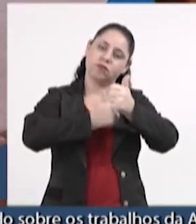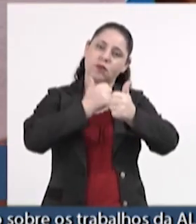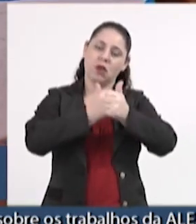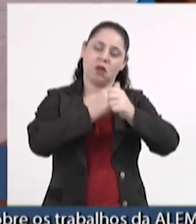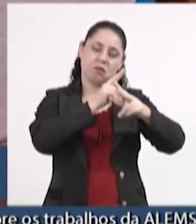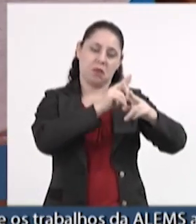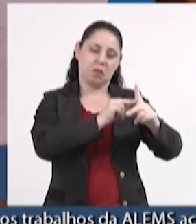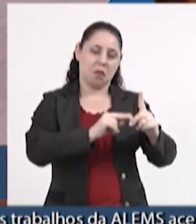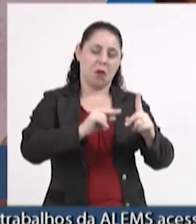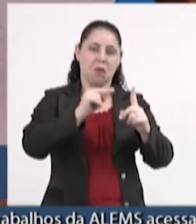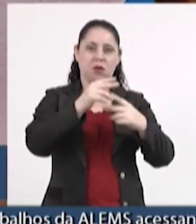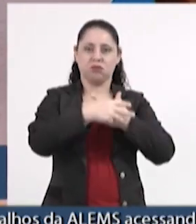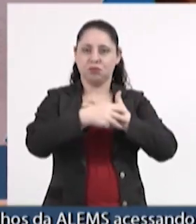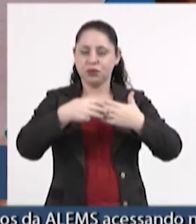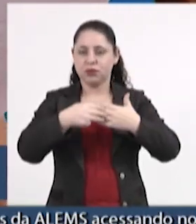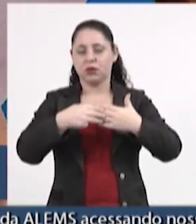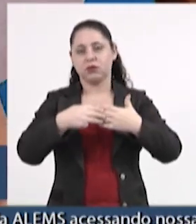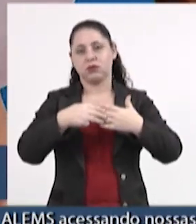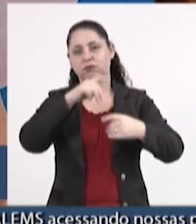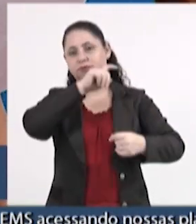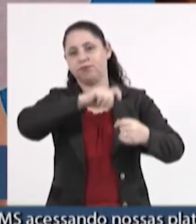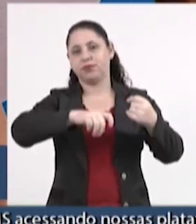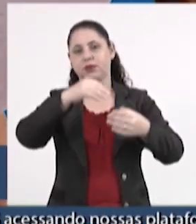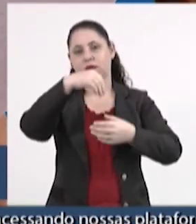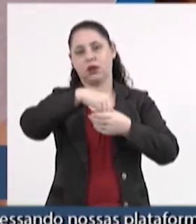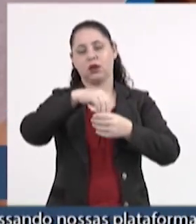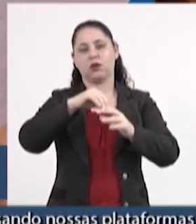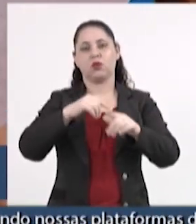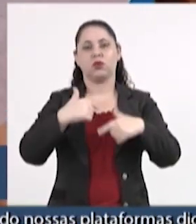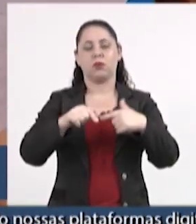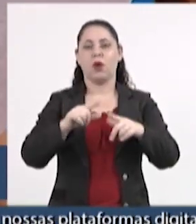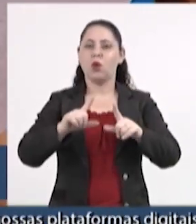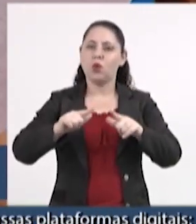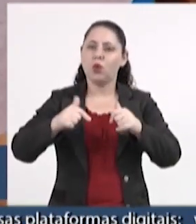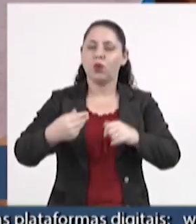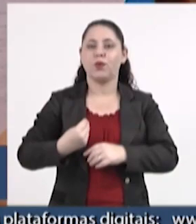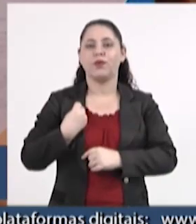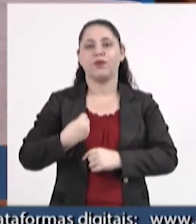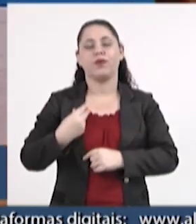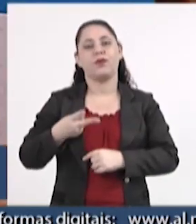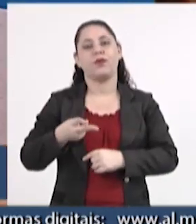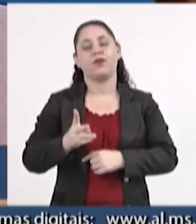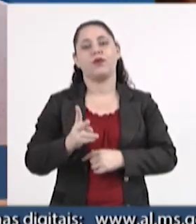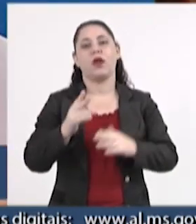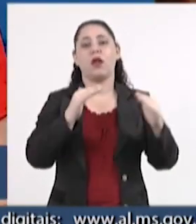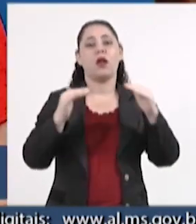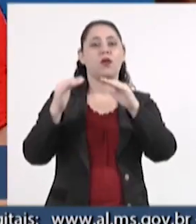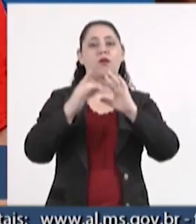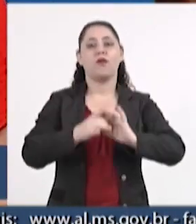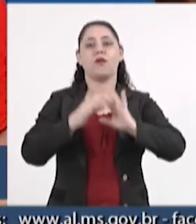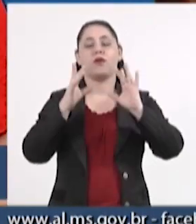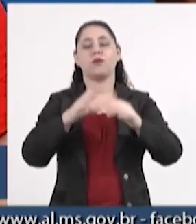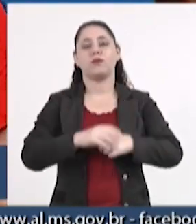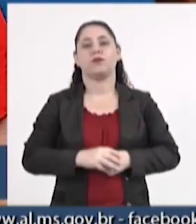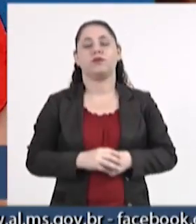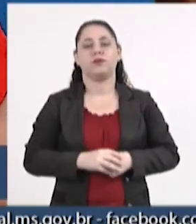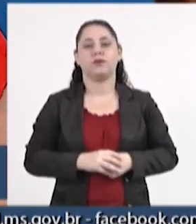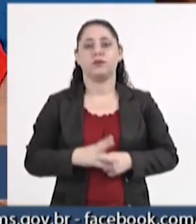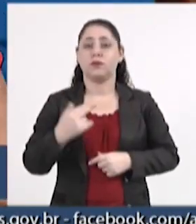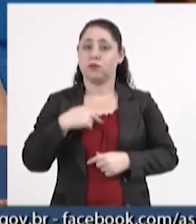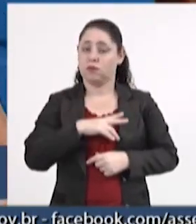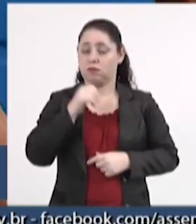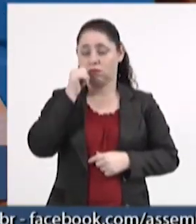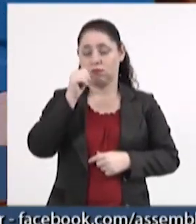assédio moral e sexual no trabalho, seguimos na luta pela vida, pela democracia, que